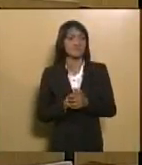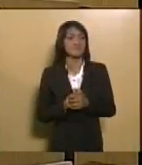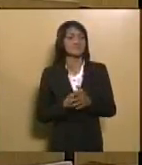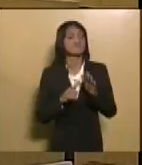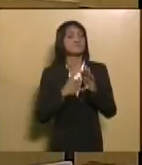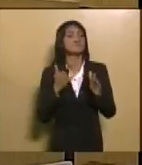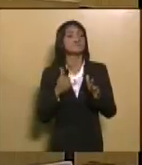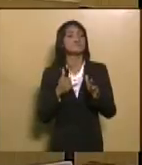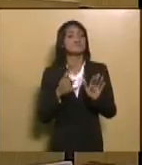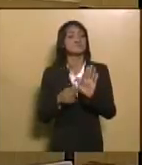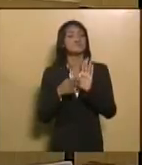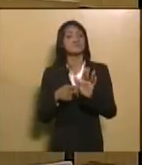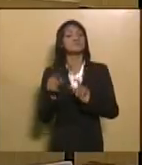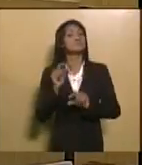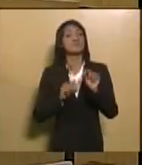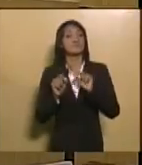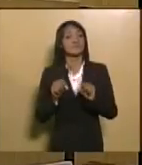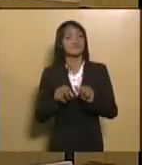questão diz